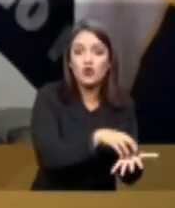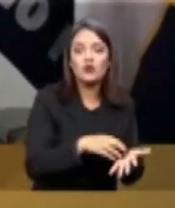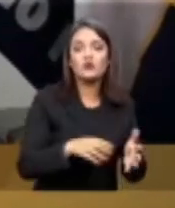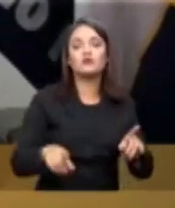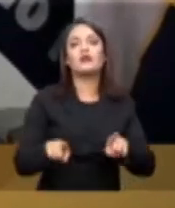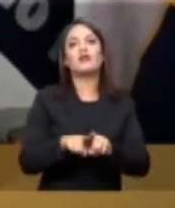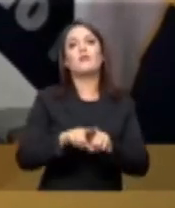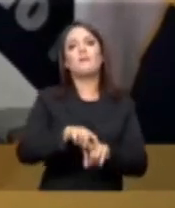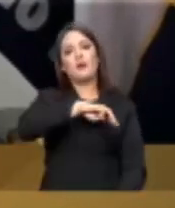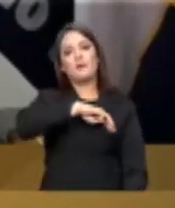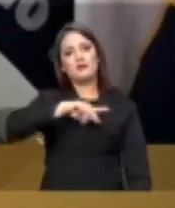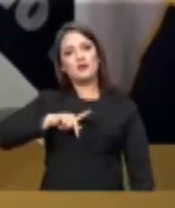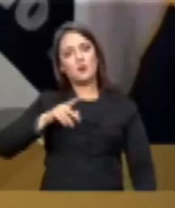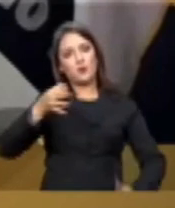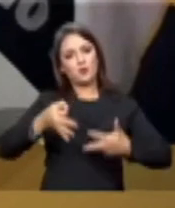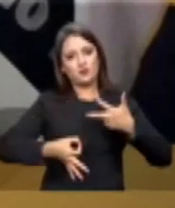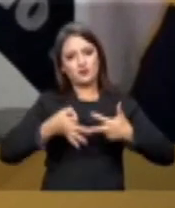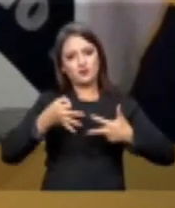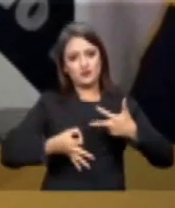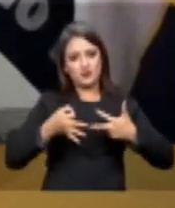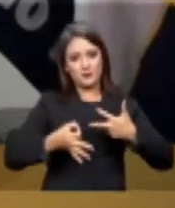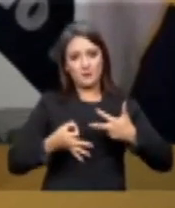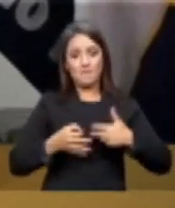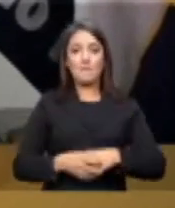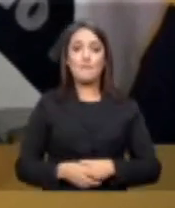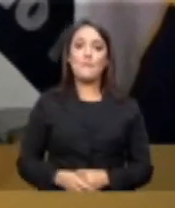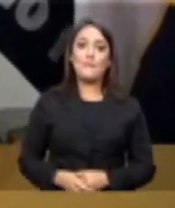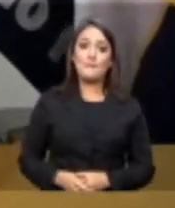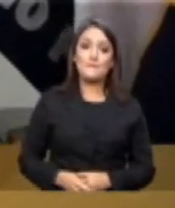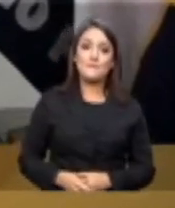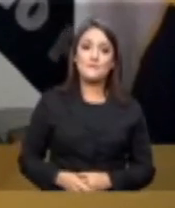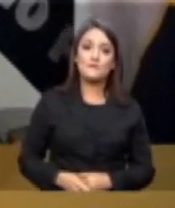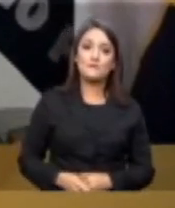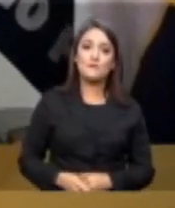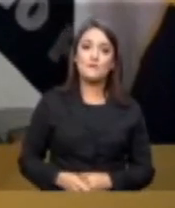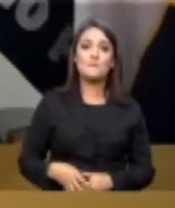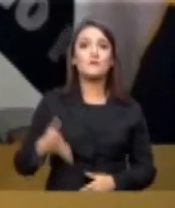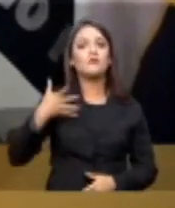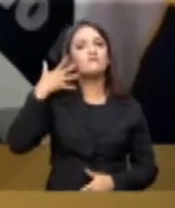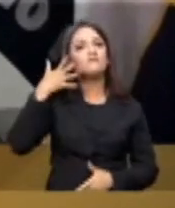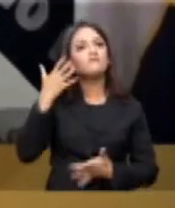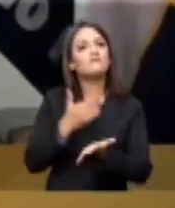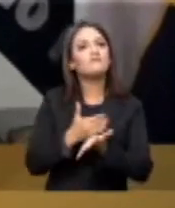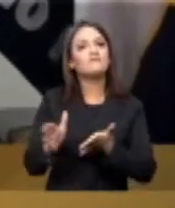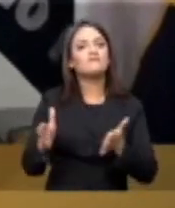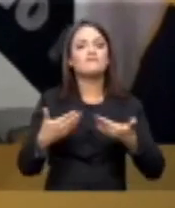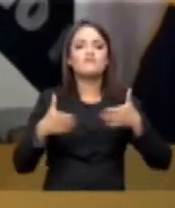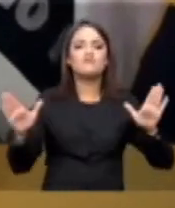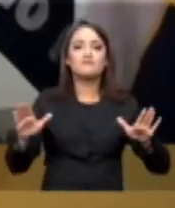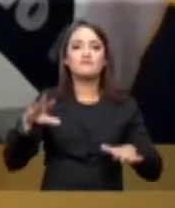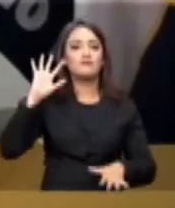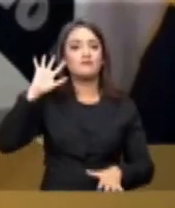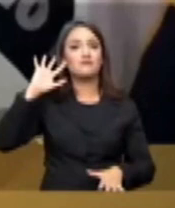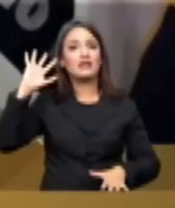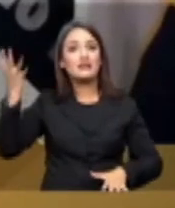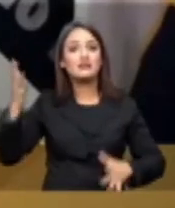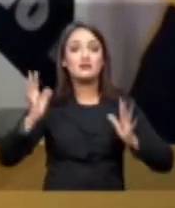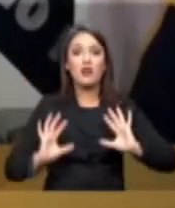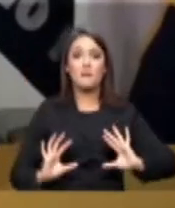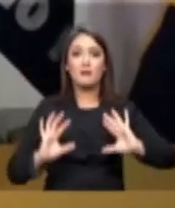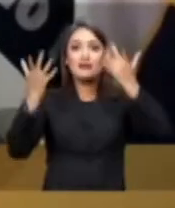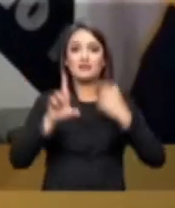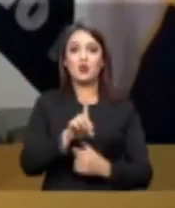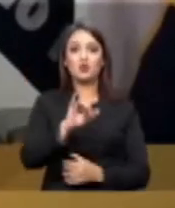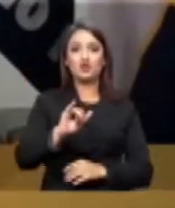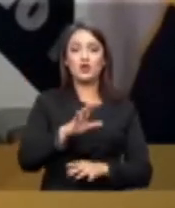Ministério Público e ao Poder Judiciário. Na mensagem do início deste ano, por decisão da celebração do Dia Mundial da Paz, o